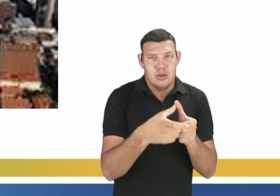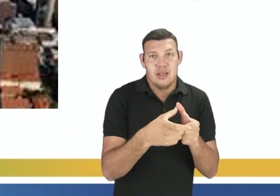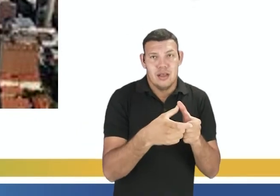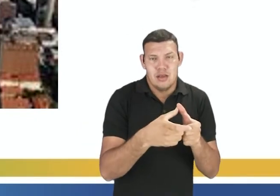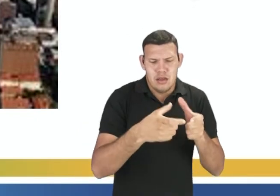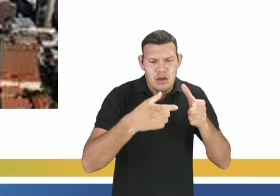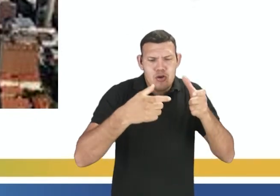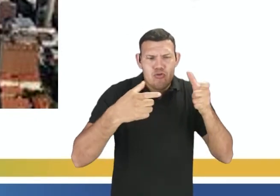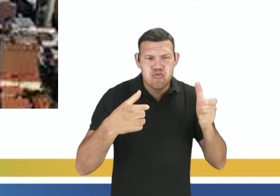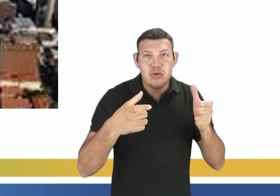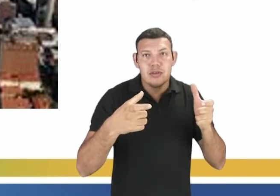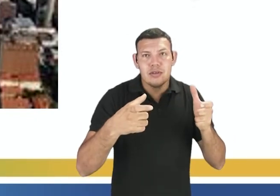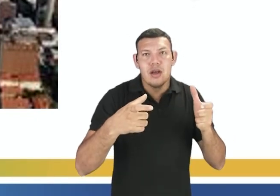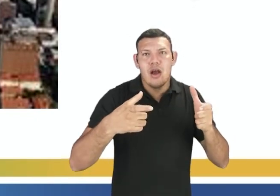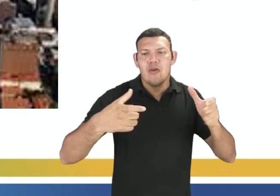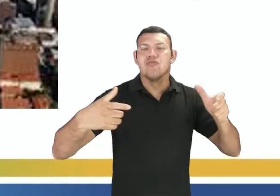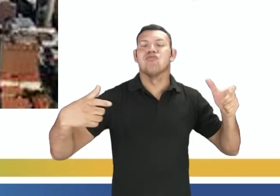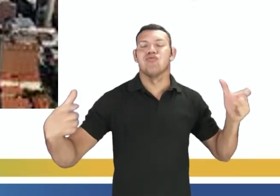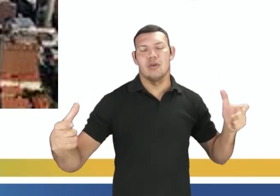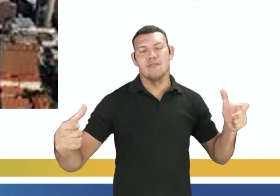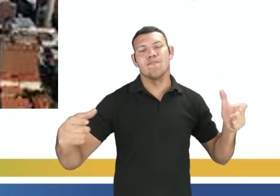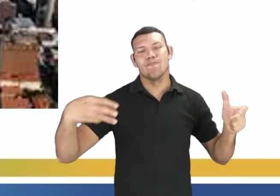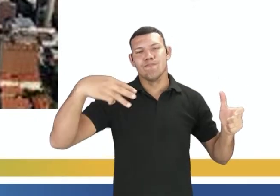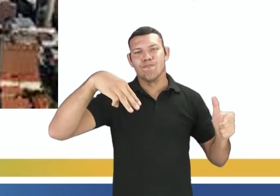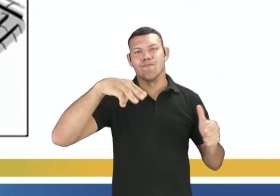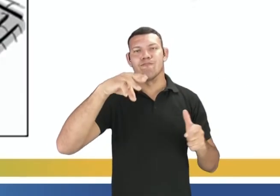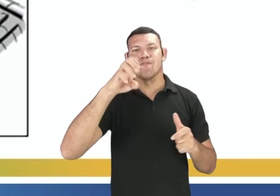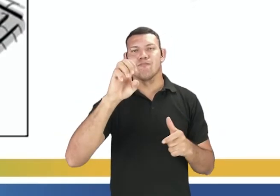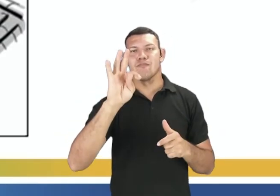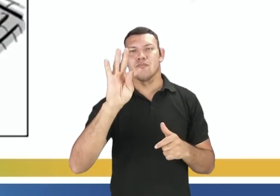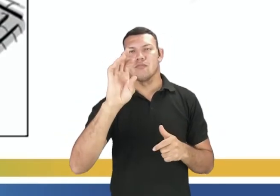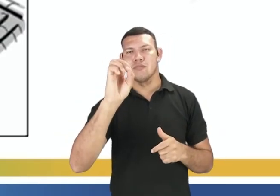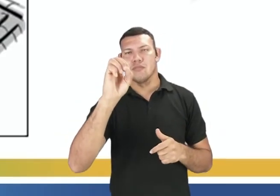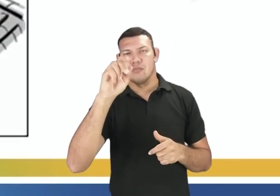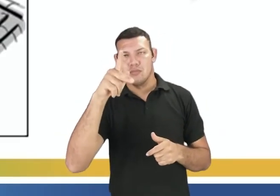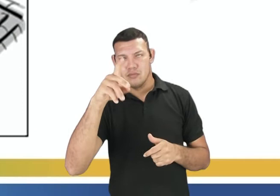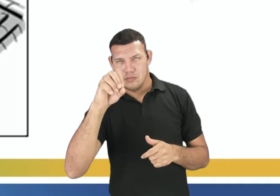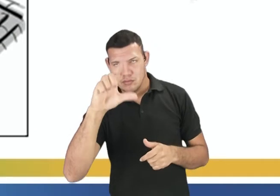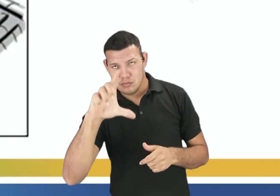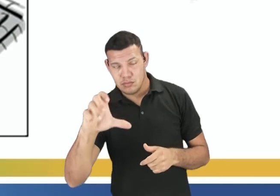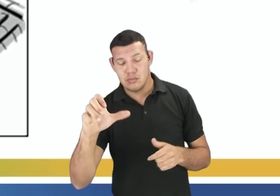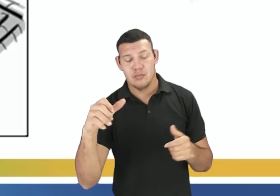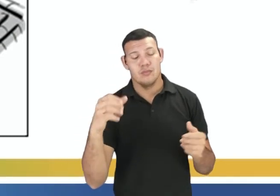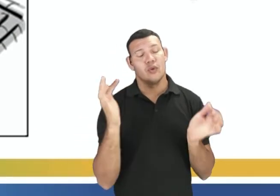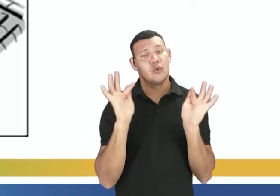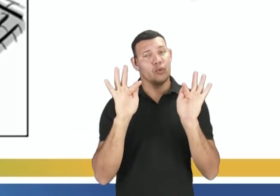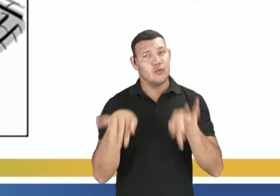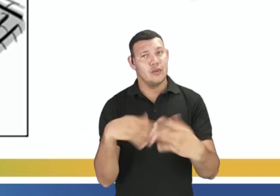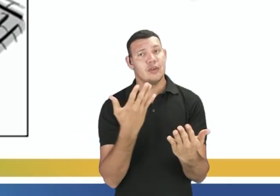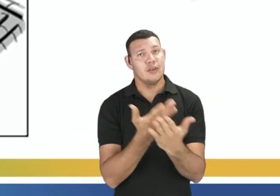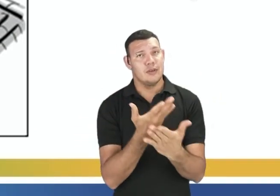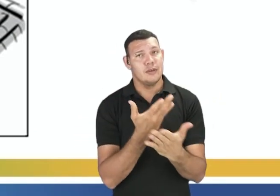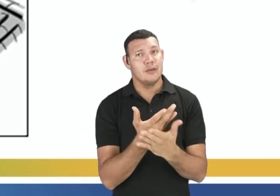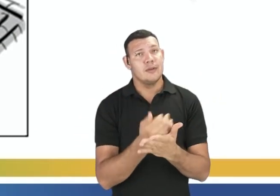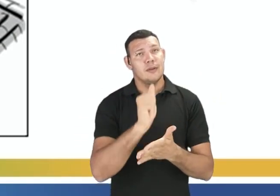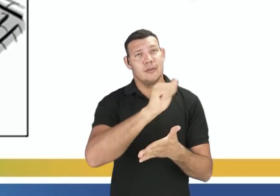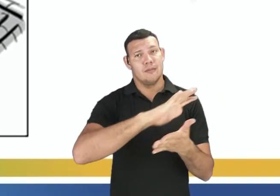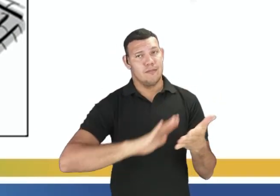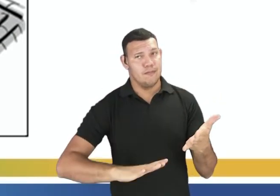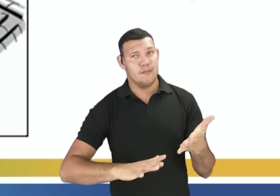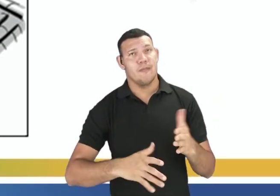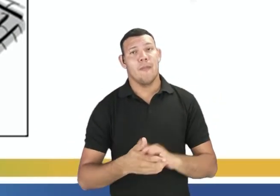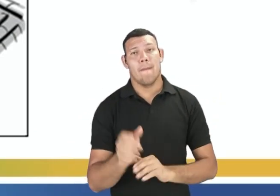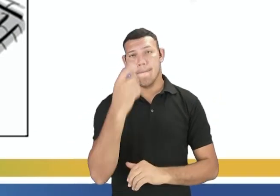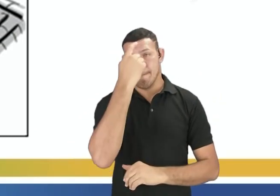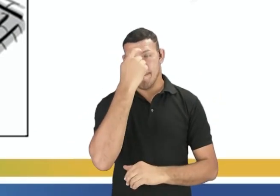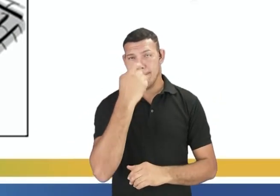cidade, uma grande metrópole do nosso país, ok? Para nós concluirmos a nossa aula de hoje, nós temos um exercício, veja